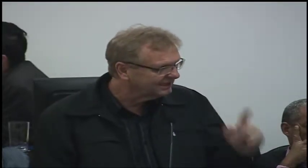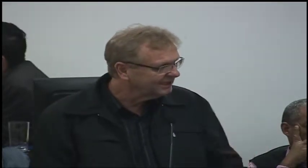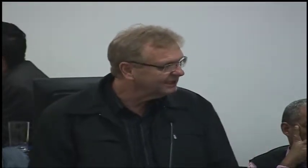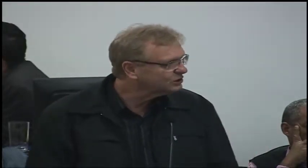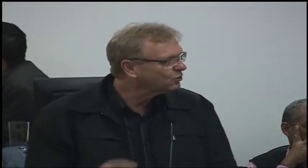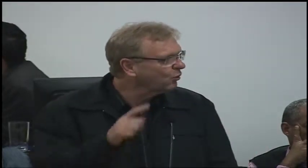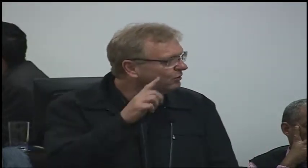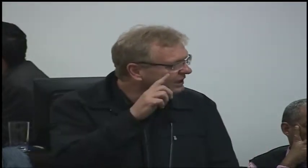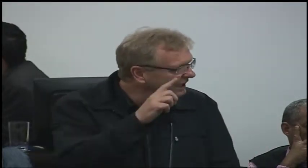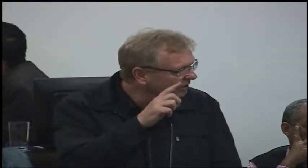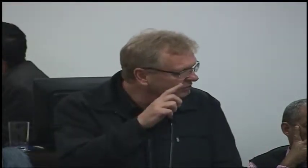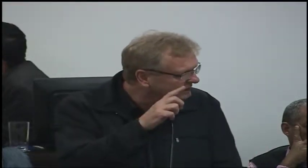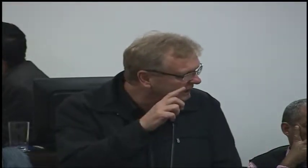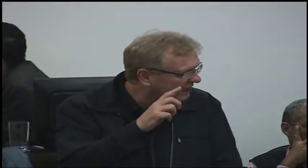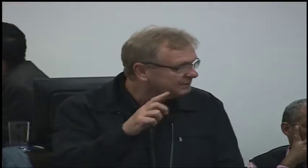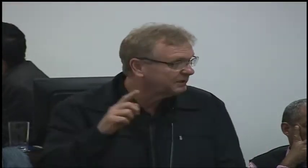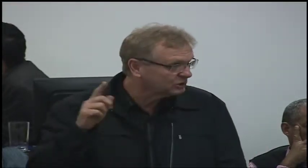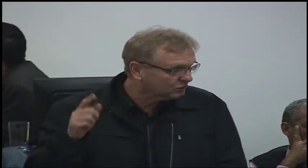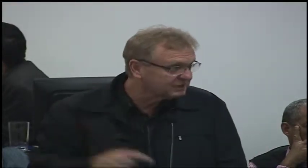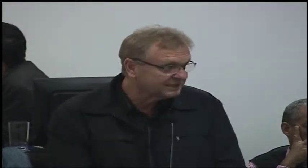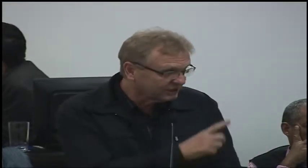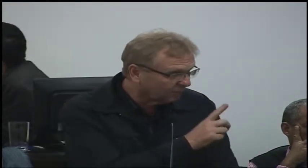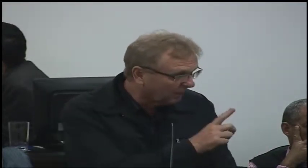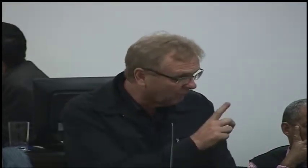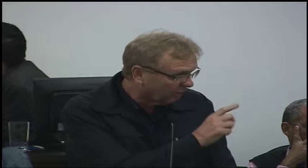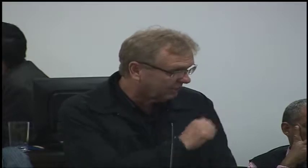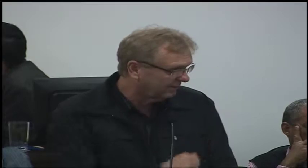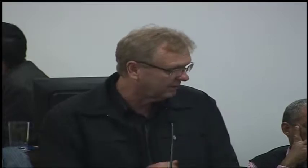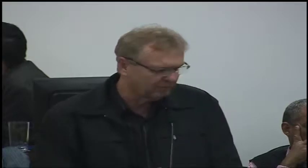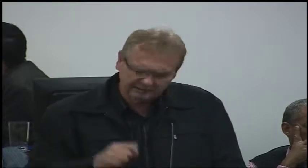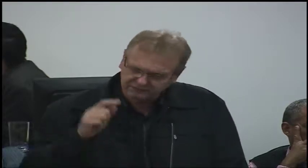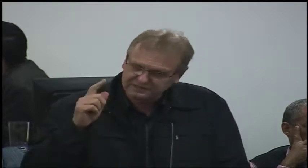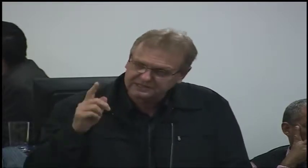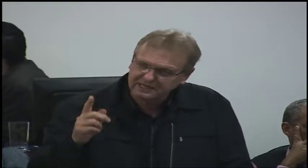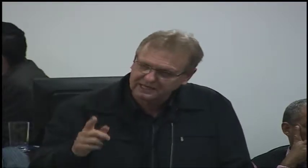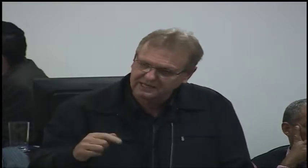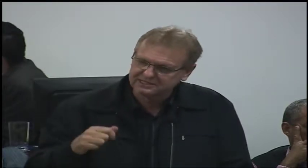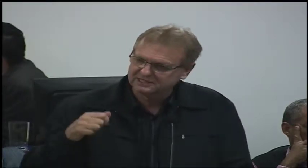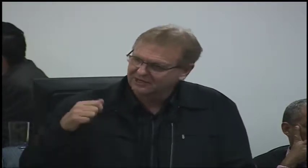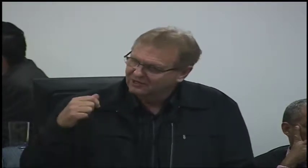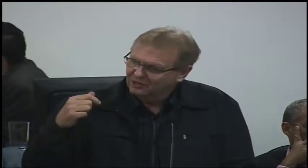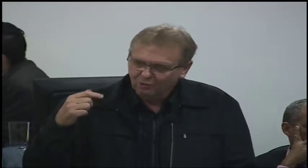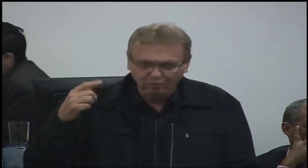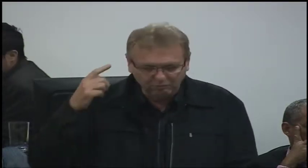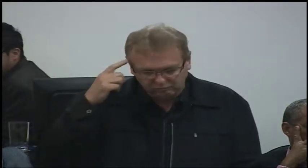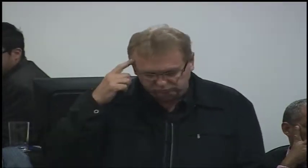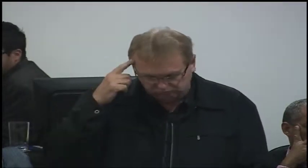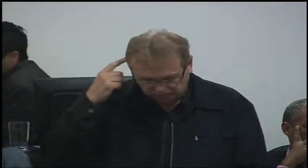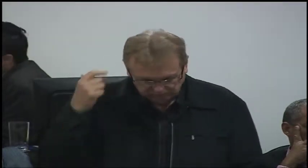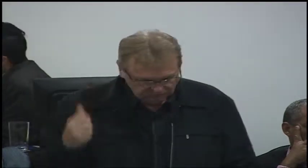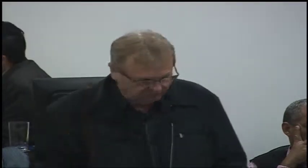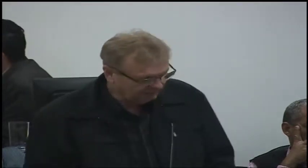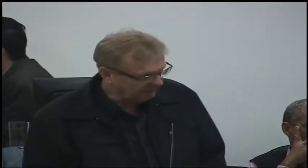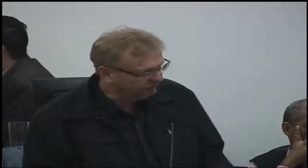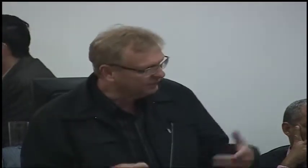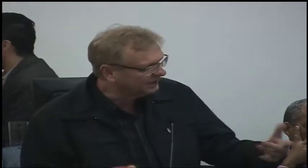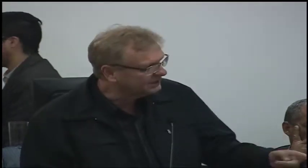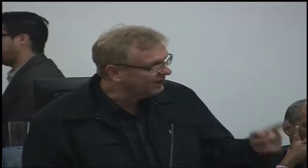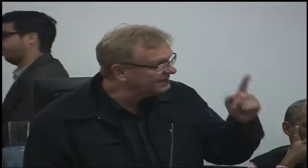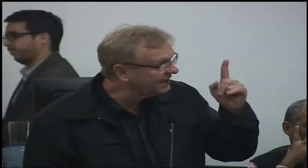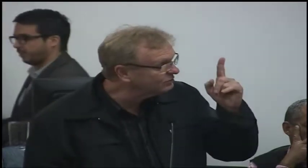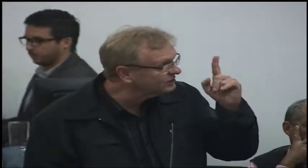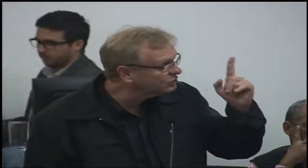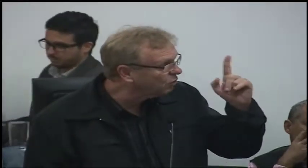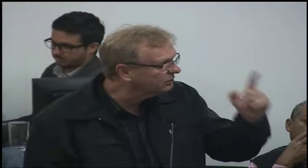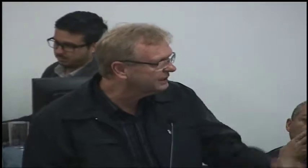distante, escondiam-se as pessoas que tinham um problema, uma deficiência, uma má formação,